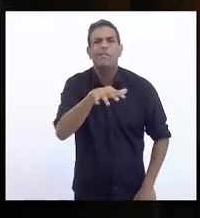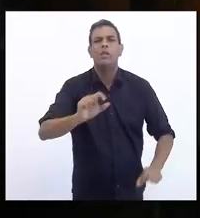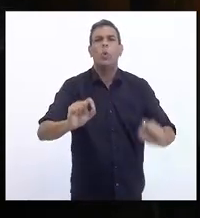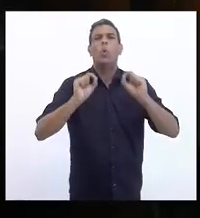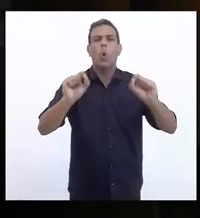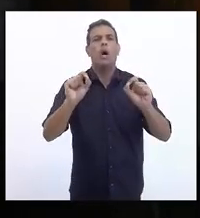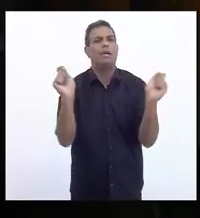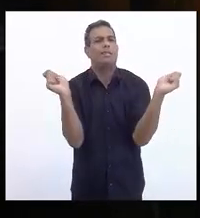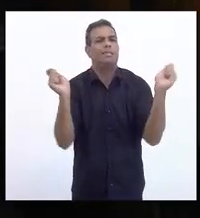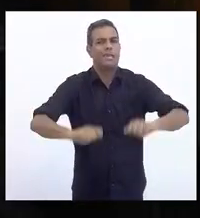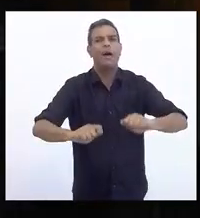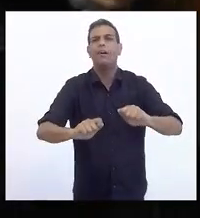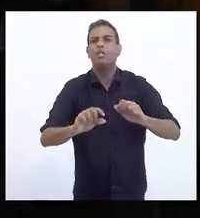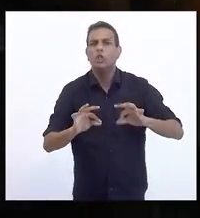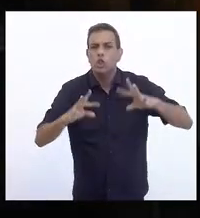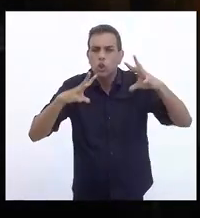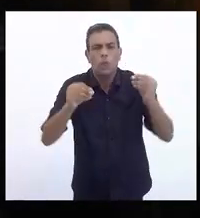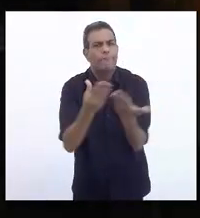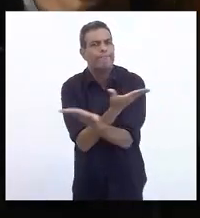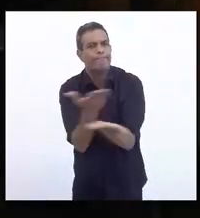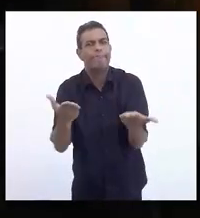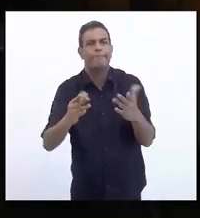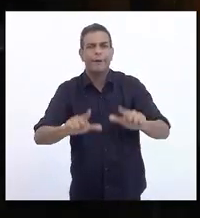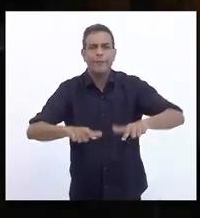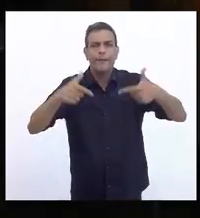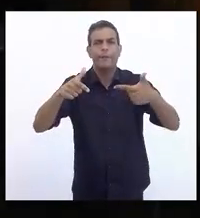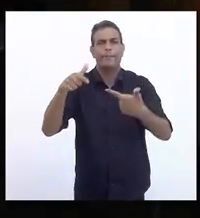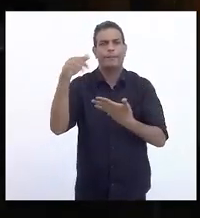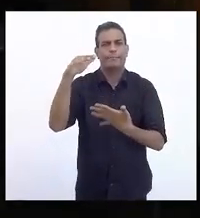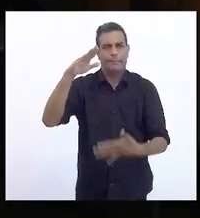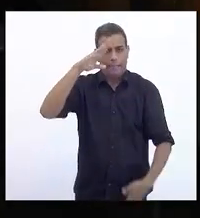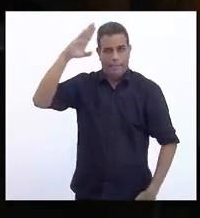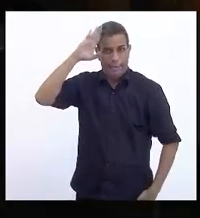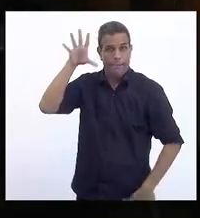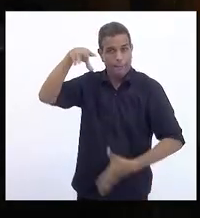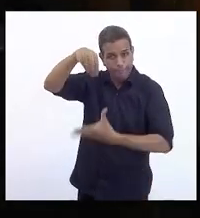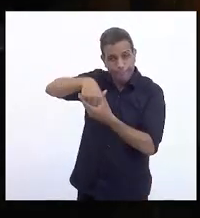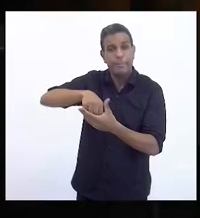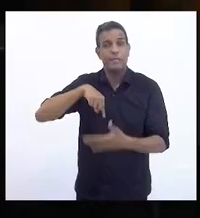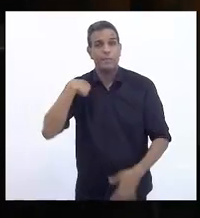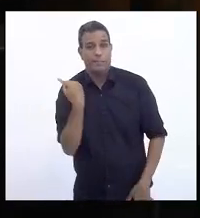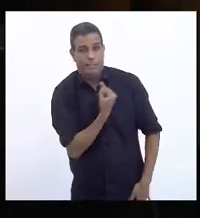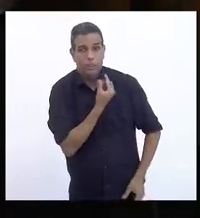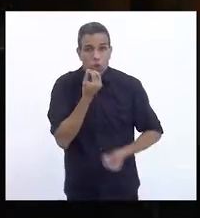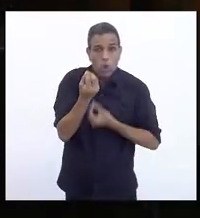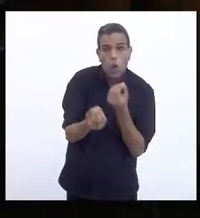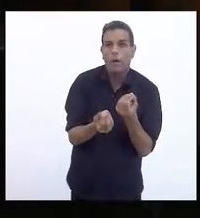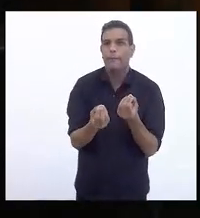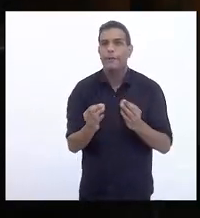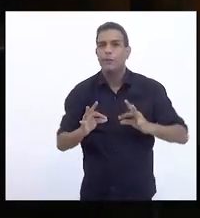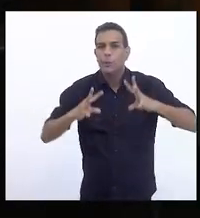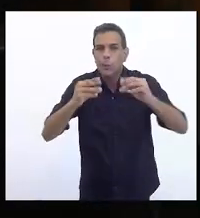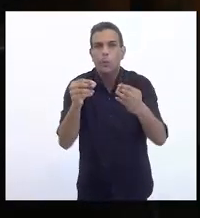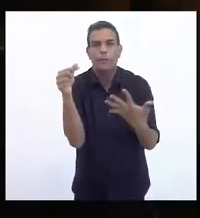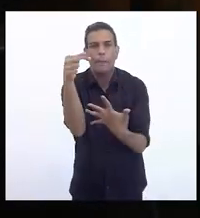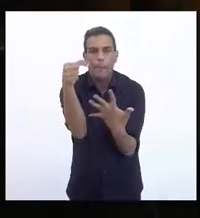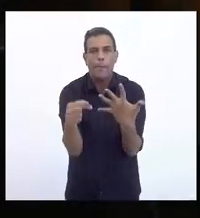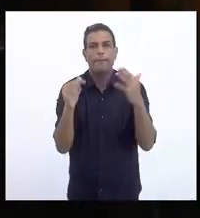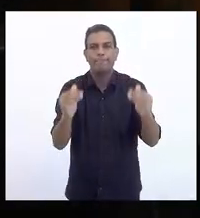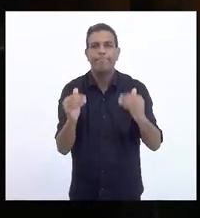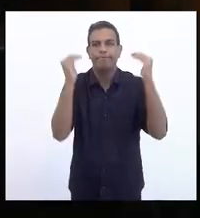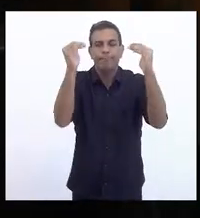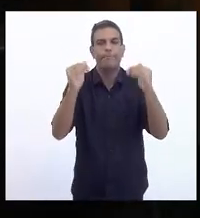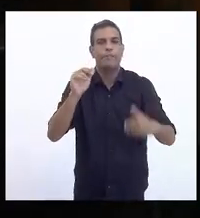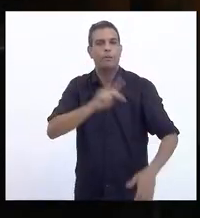única e exclusivamente para que vocês possam ter uma carreira acadêmica universitária e para que a gente não possa matar de vez o ensino superior